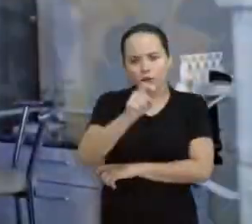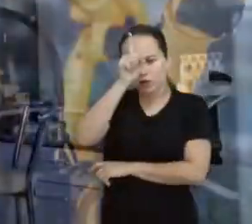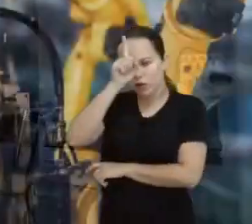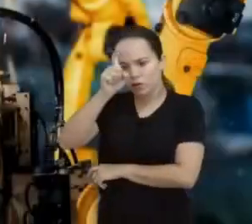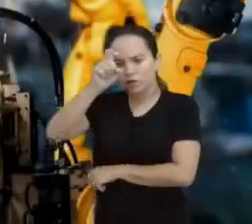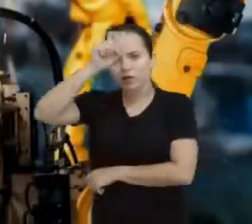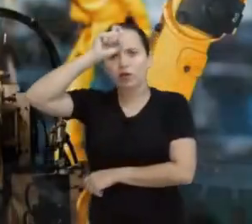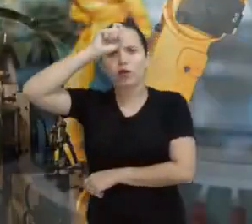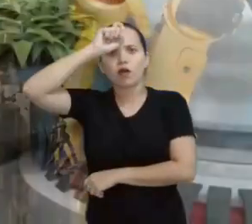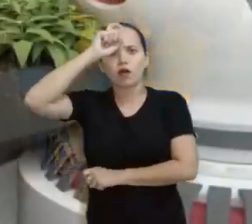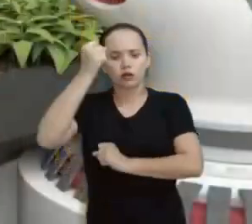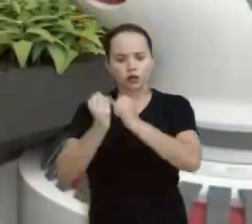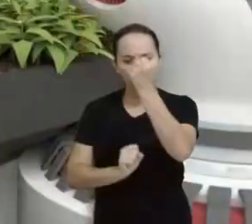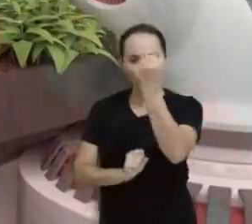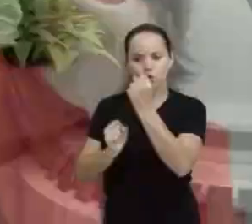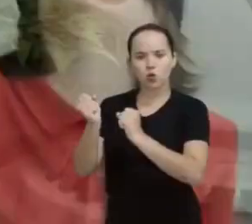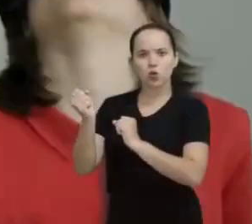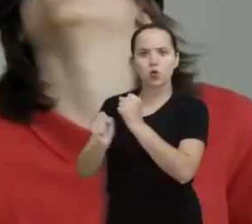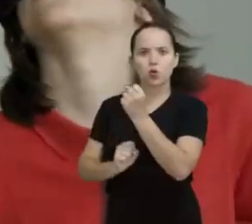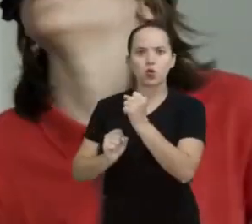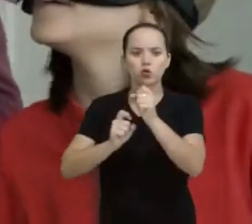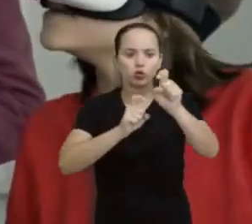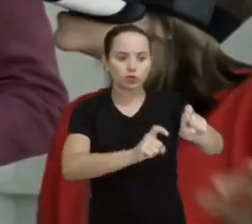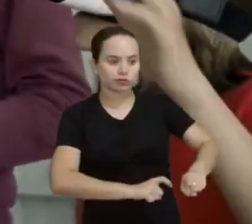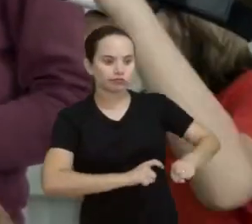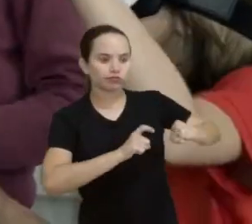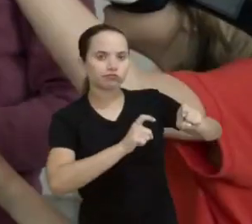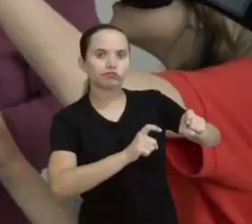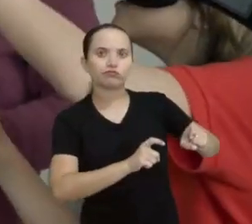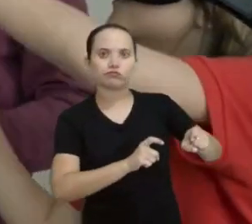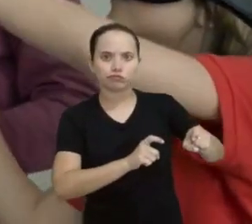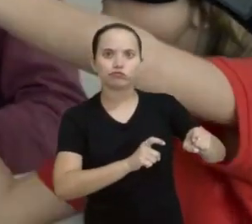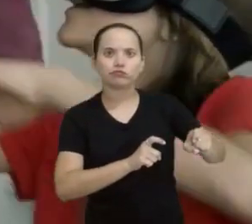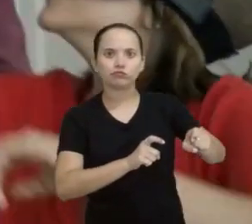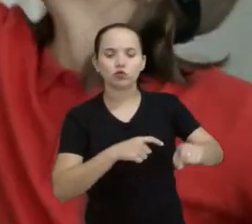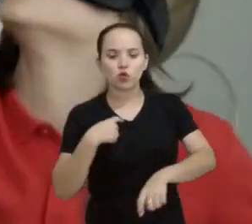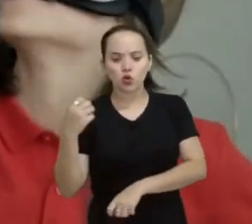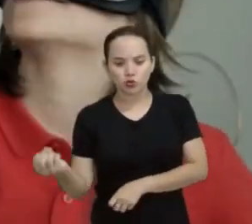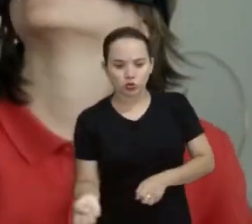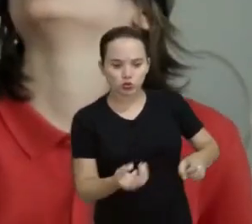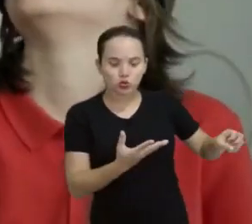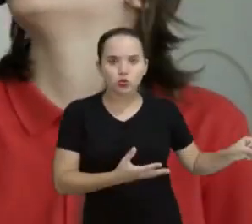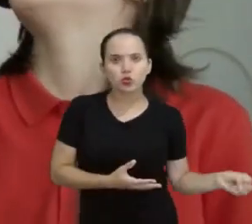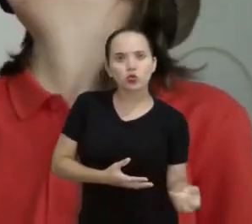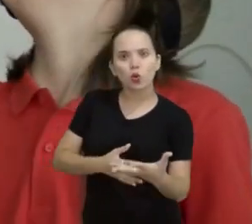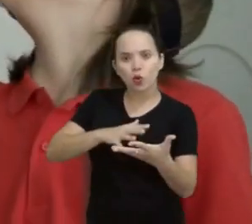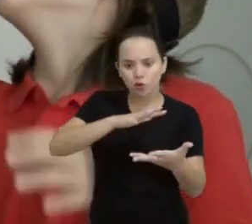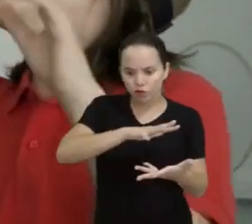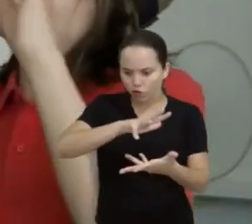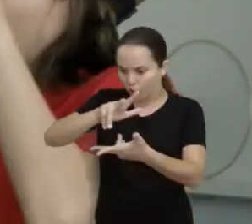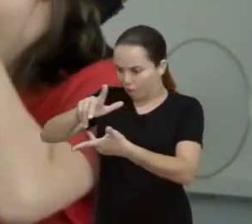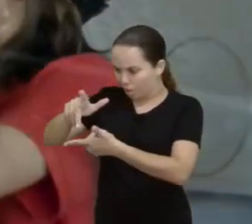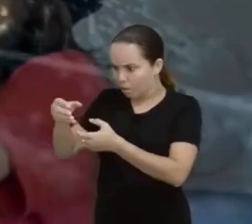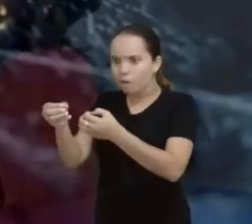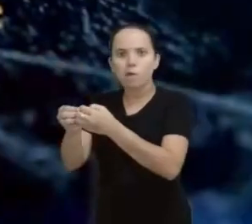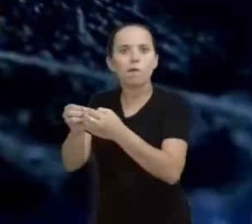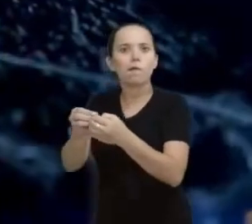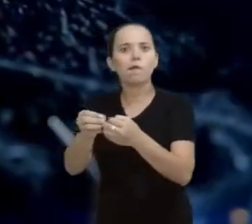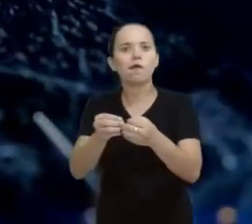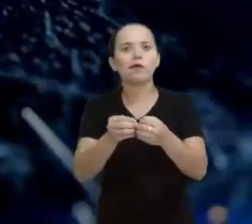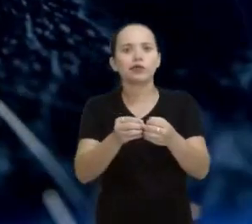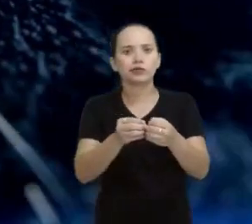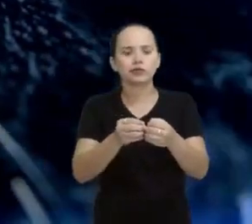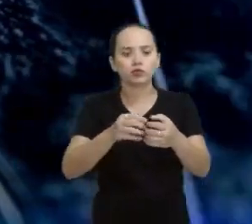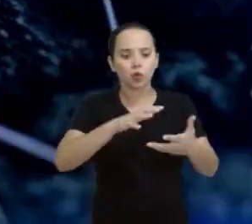hospitais, a indústria, a agricultura e os novos mundos ao nosso redor. O mundo